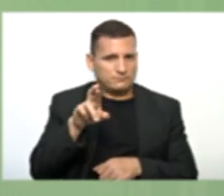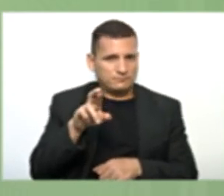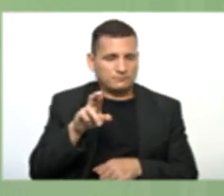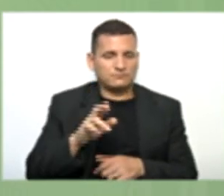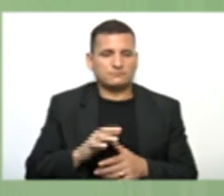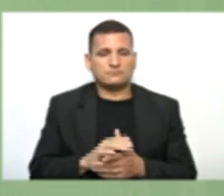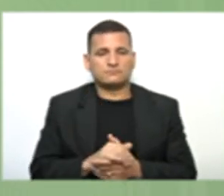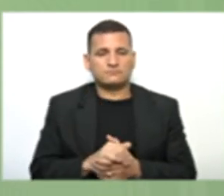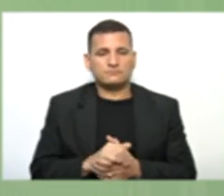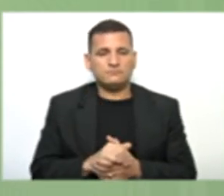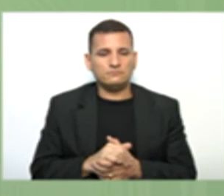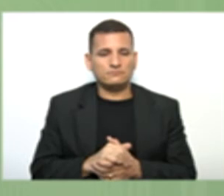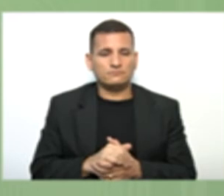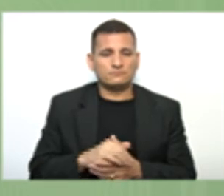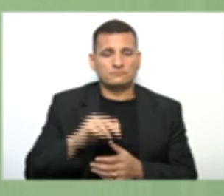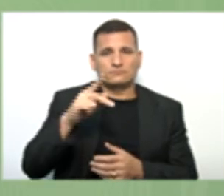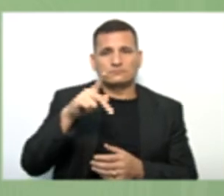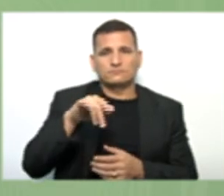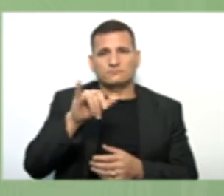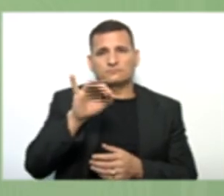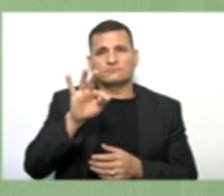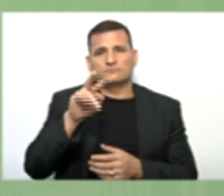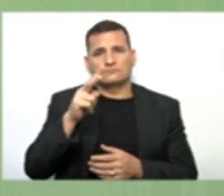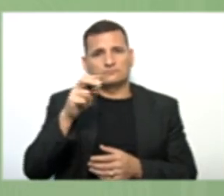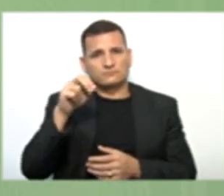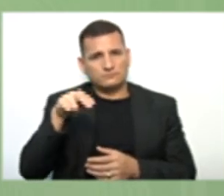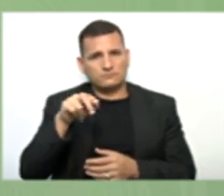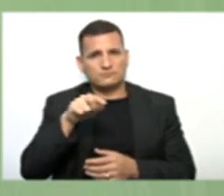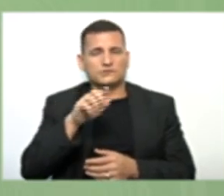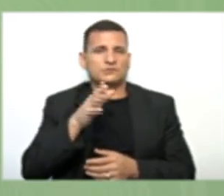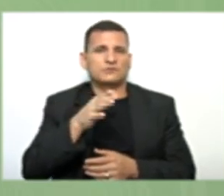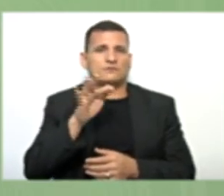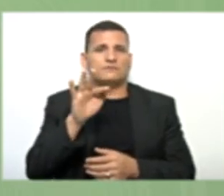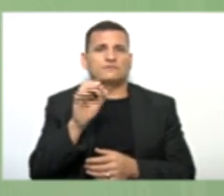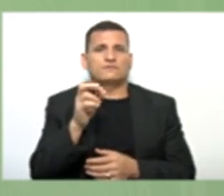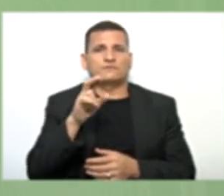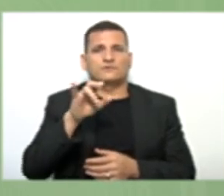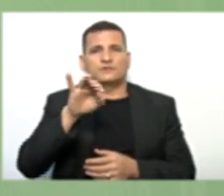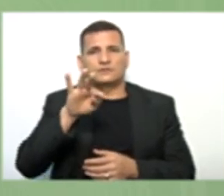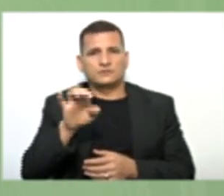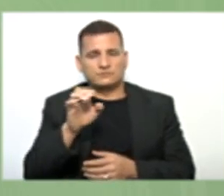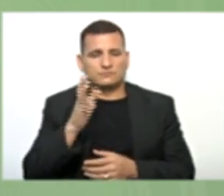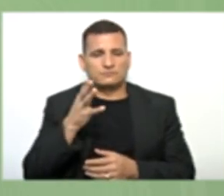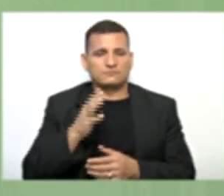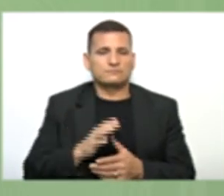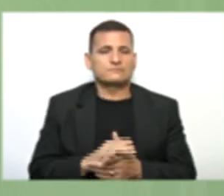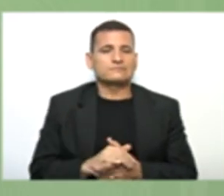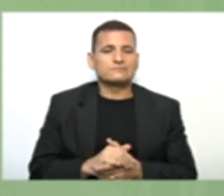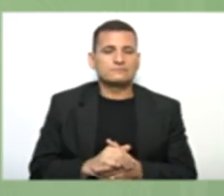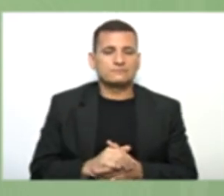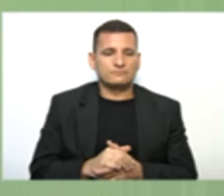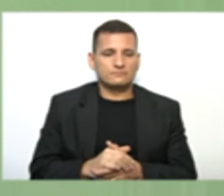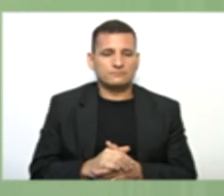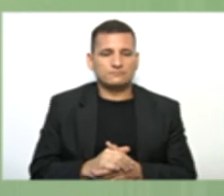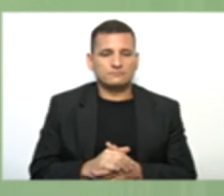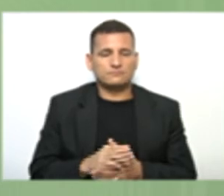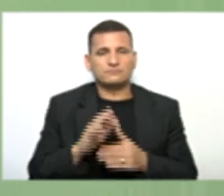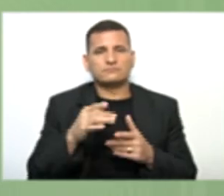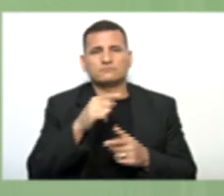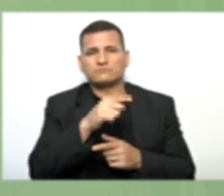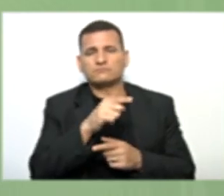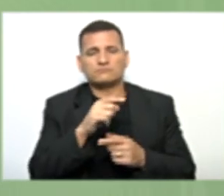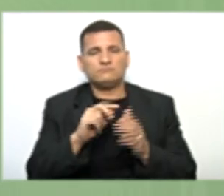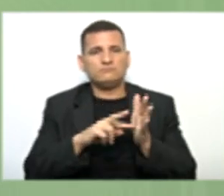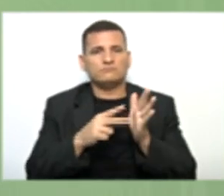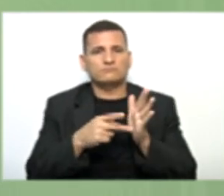E o Python não precisa nem disso, o for dele já é o for each. já é o for each, né? Tá certo, gente. Então vamos lá. O que ele está querendo dizer aqui,